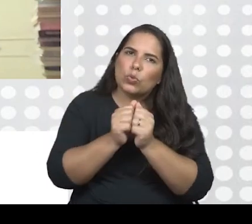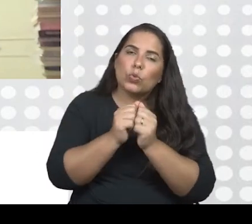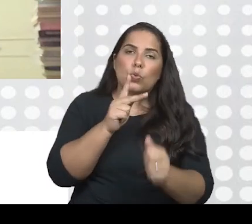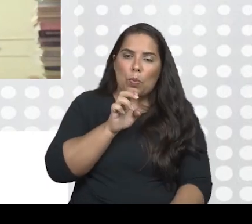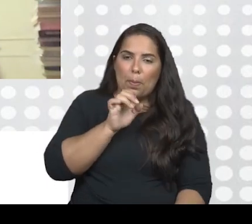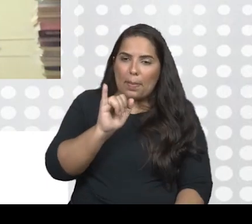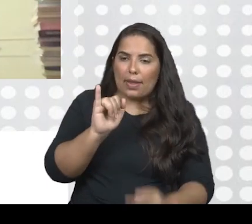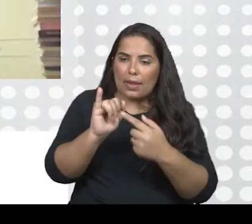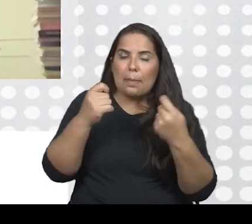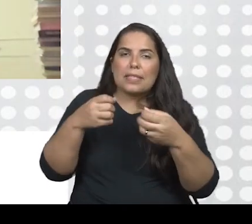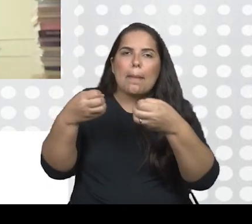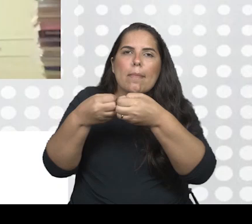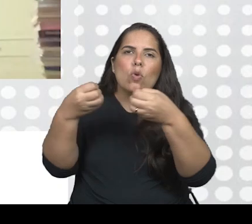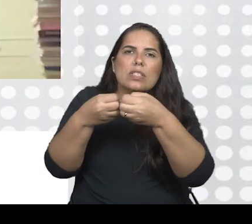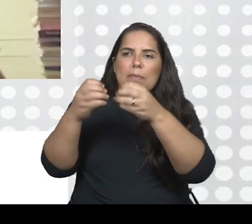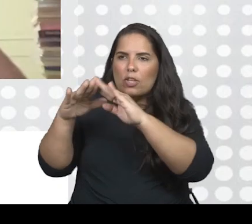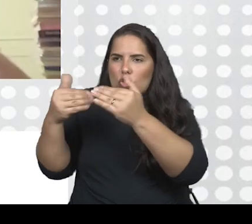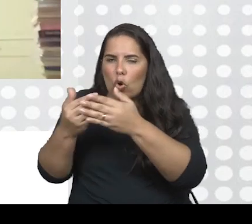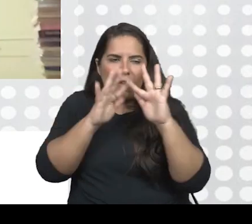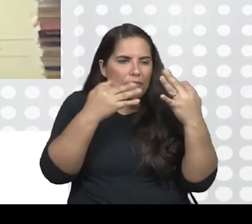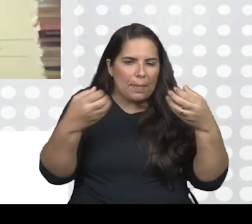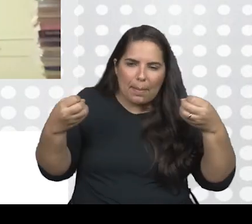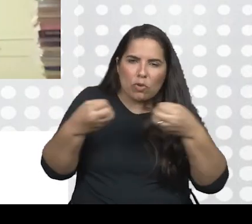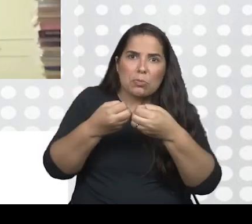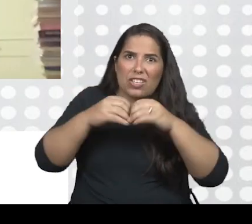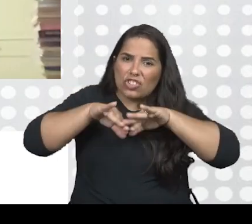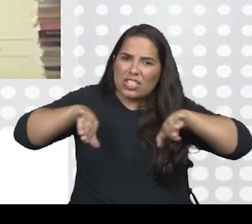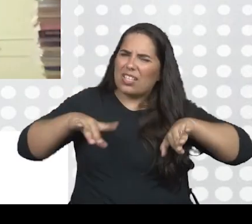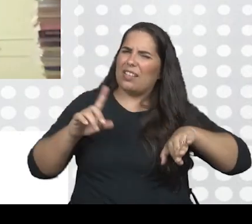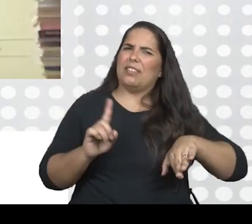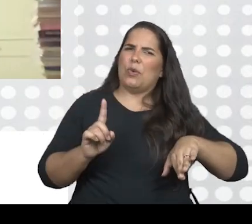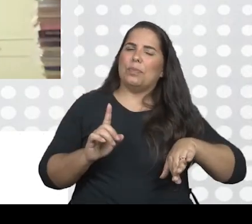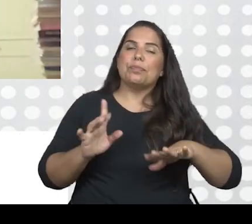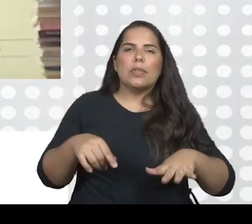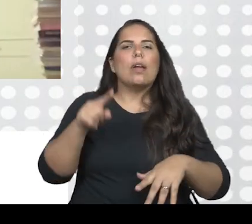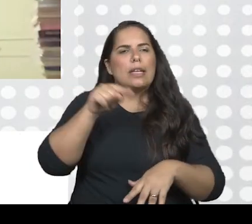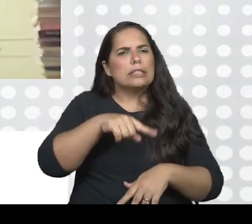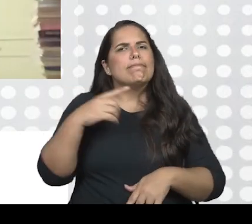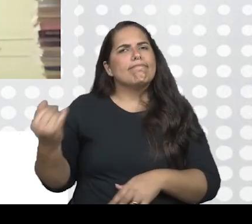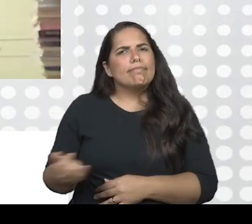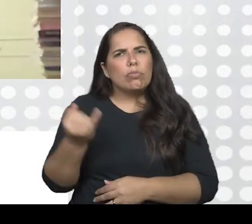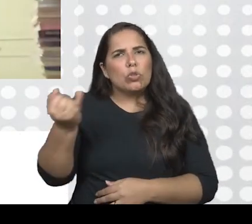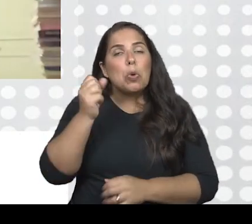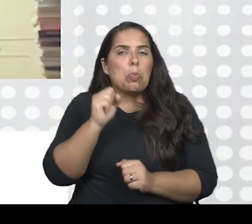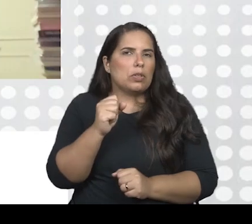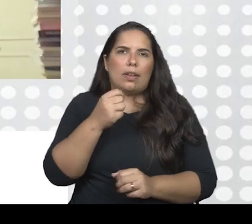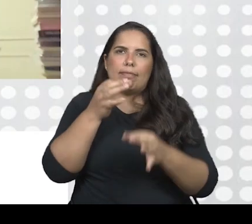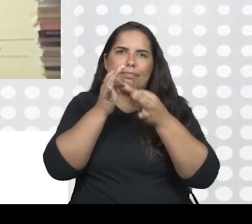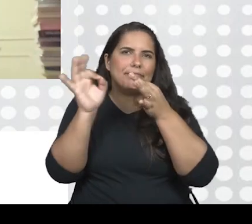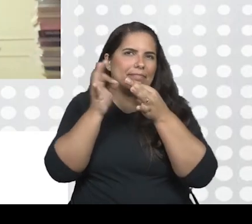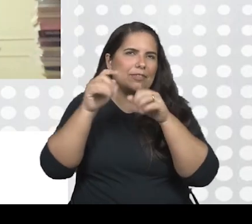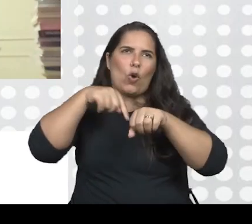PEI precisa aproximar a escola e família e não distanciar. Então, ele é um recurso muito importante. Eu poderia aqui